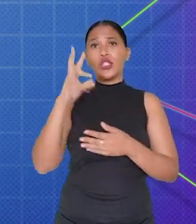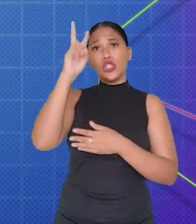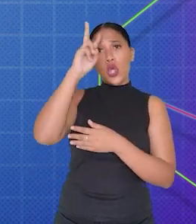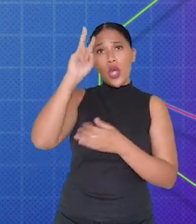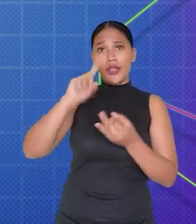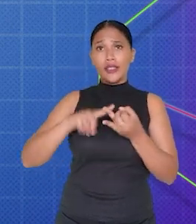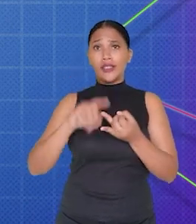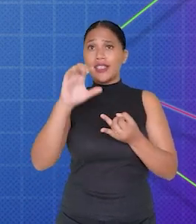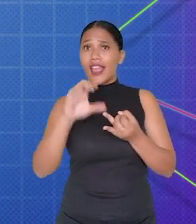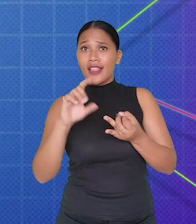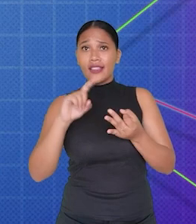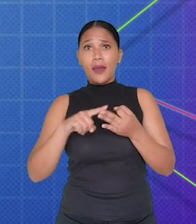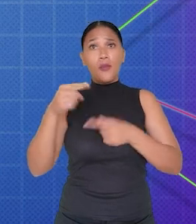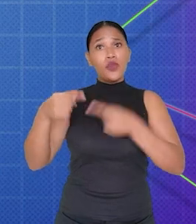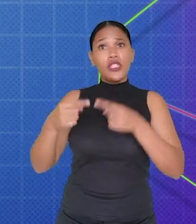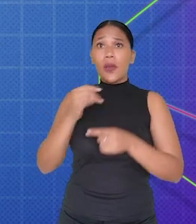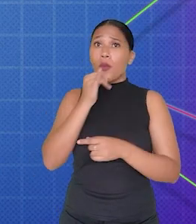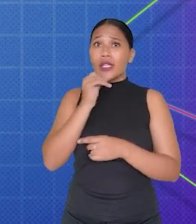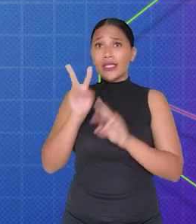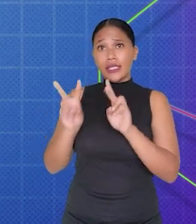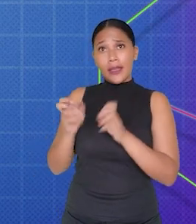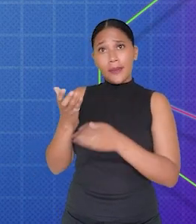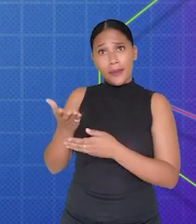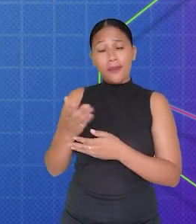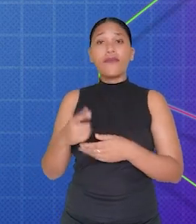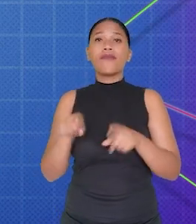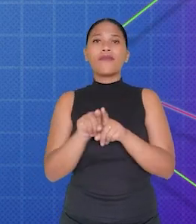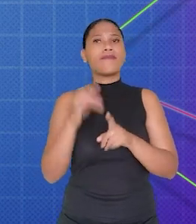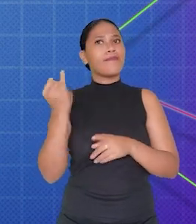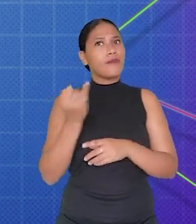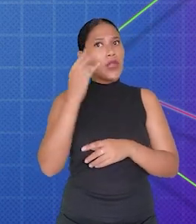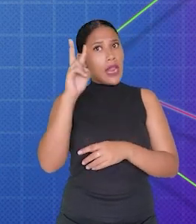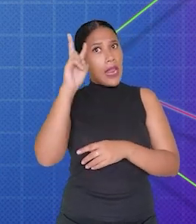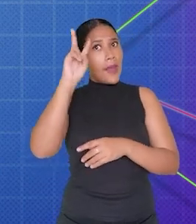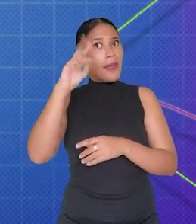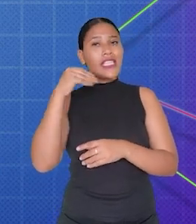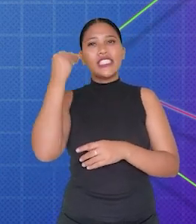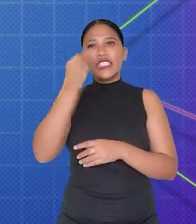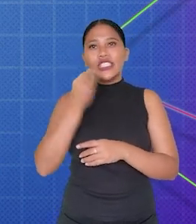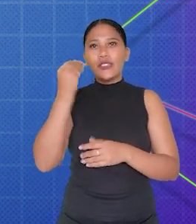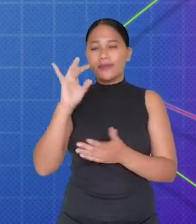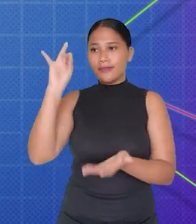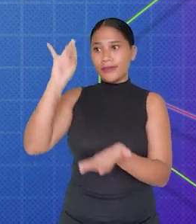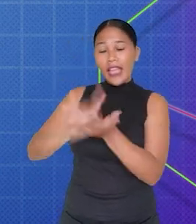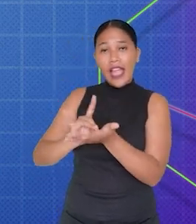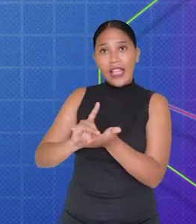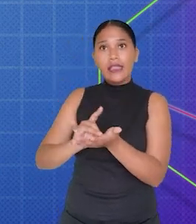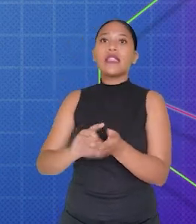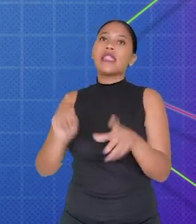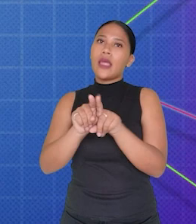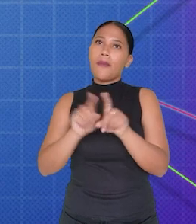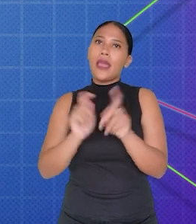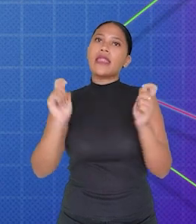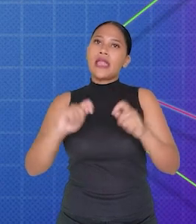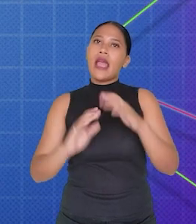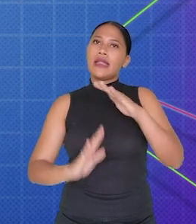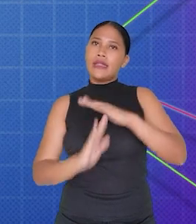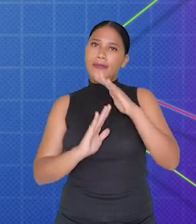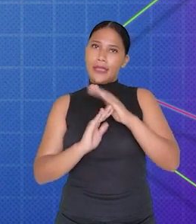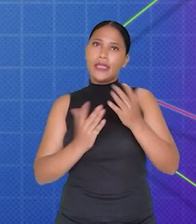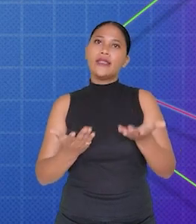como história, ciência e política. No entanto, é importante lembrar que a experimentação de realidades também pode ter